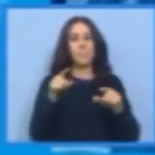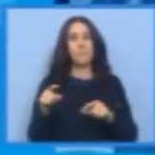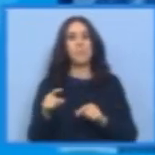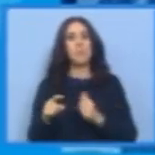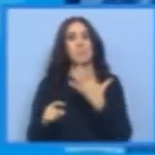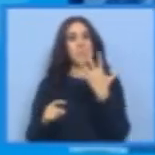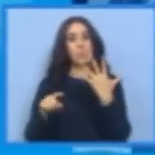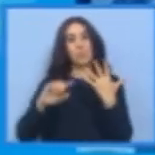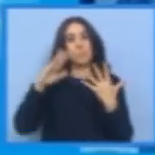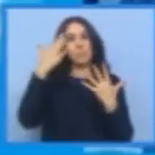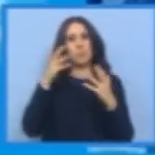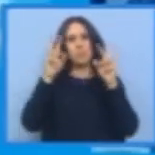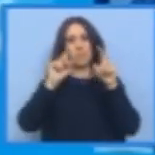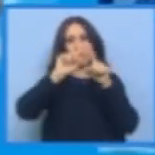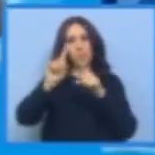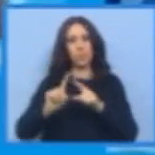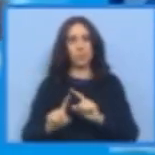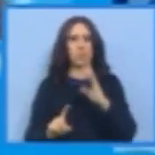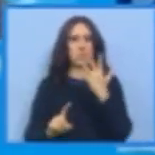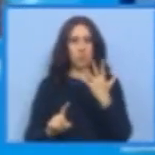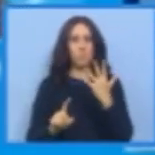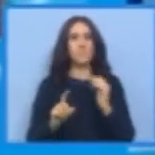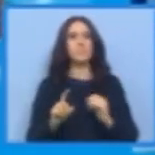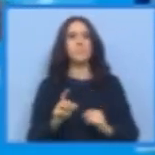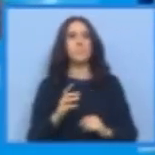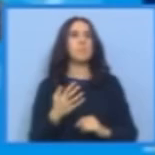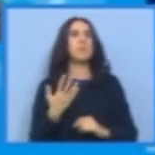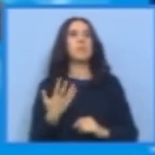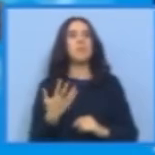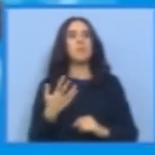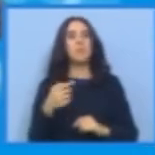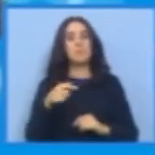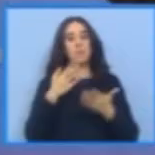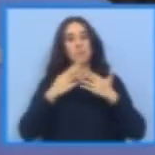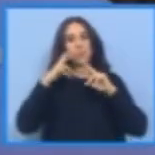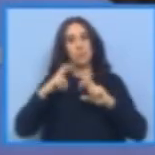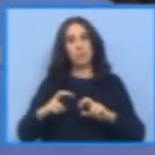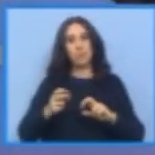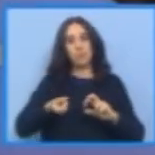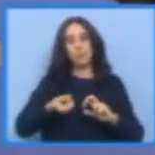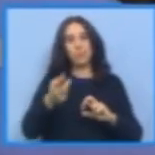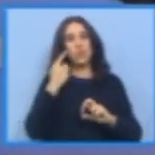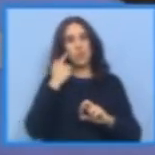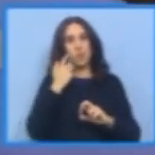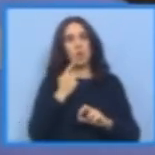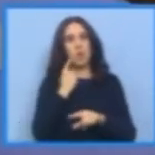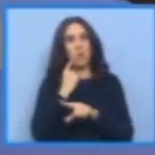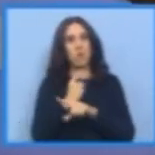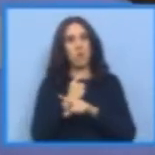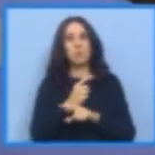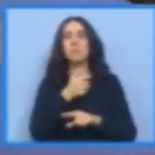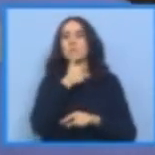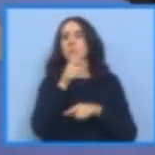cinco temáticas diferentes. E a partir destes estudos, estamos em diálogo com